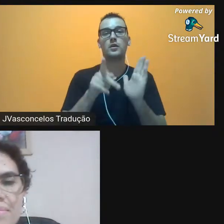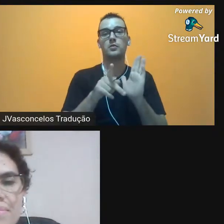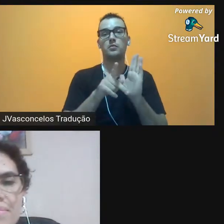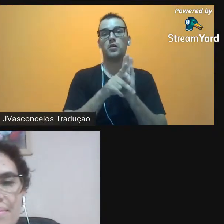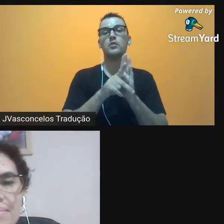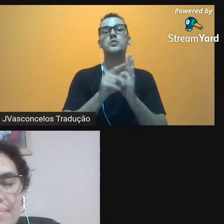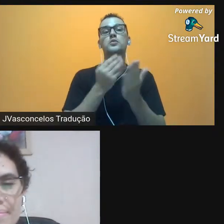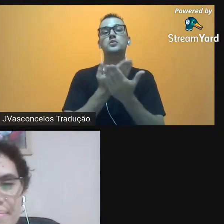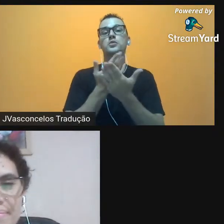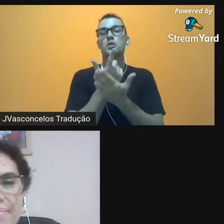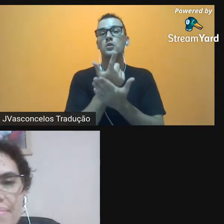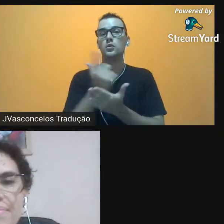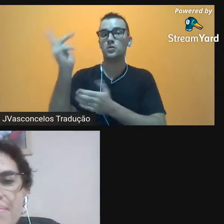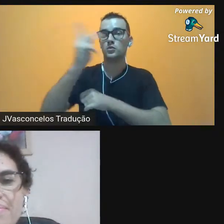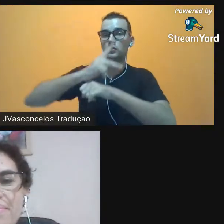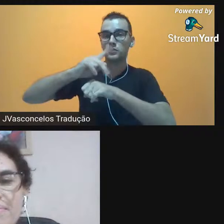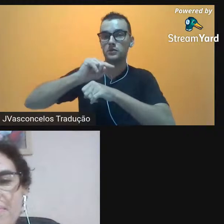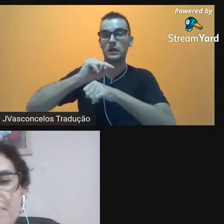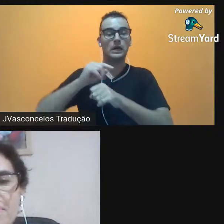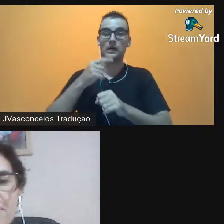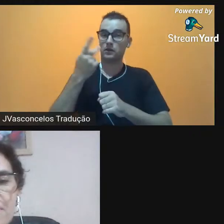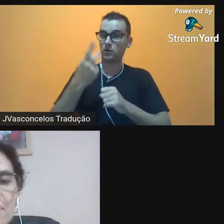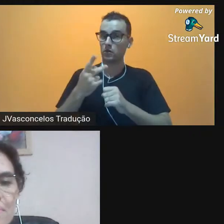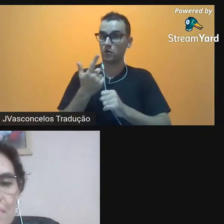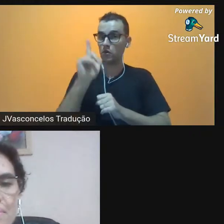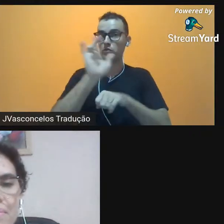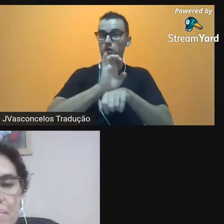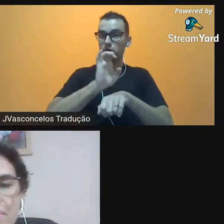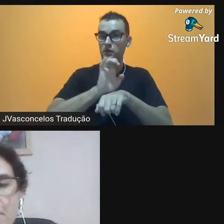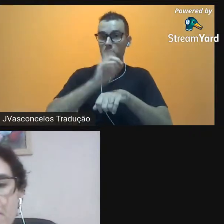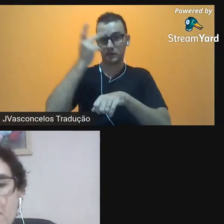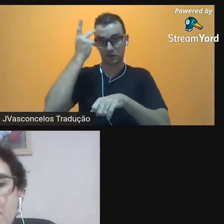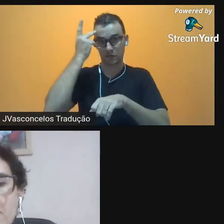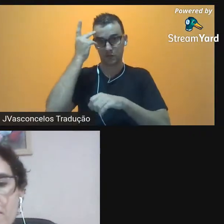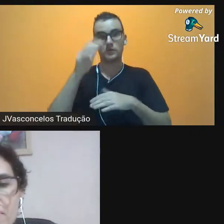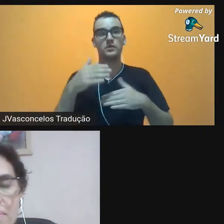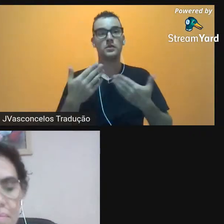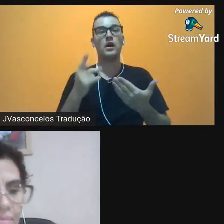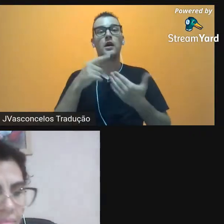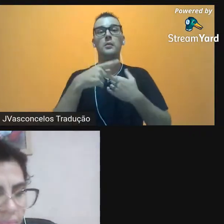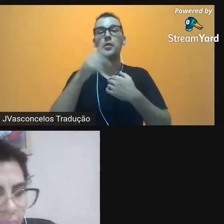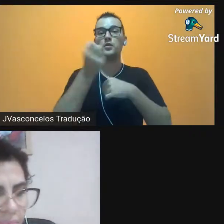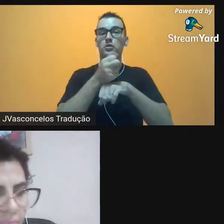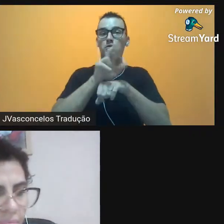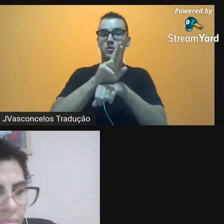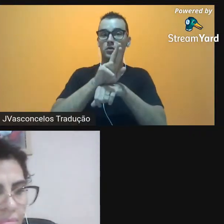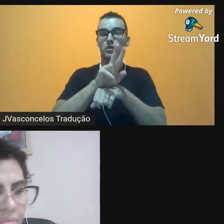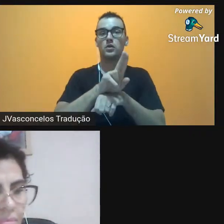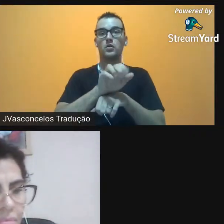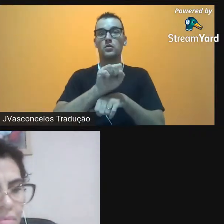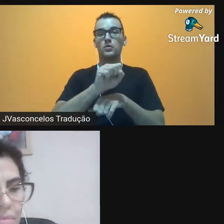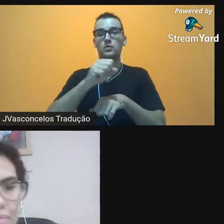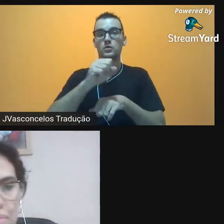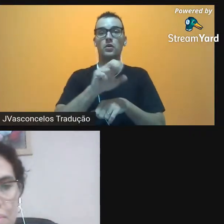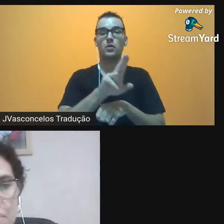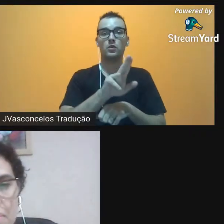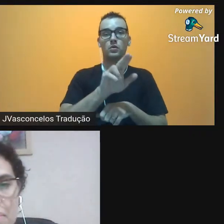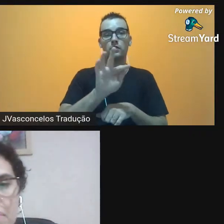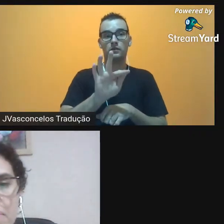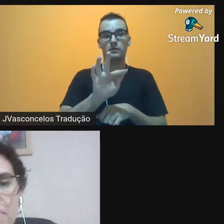Universidade Federal de São Paulo. É pós-doutora pela Universidade Federal de São Paulo, com ênfase em ultraestrutura da